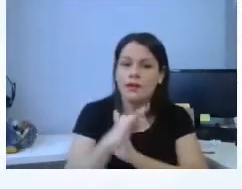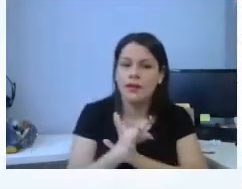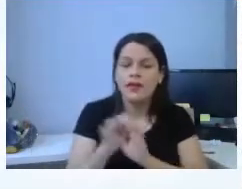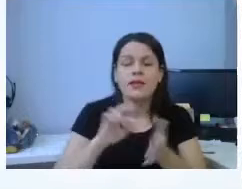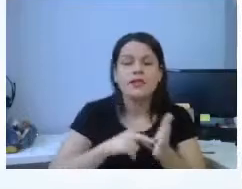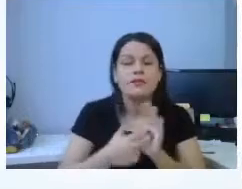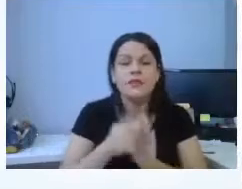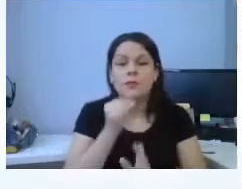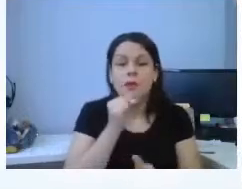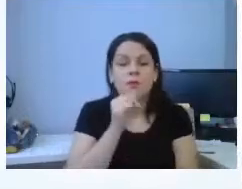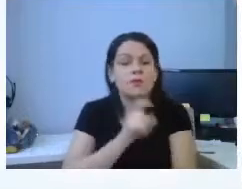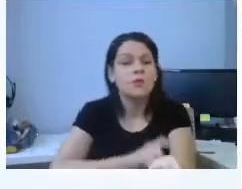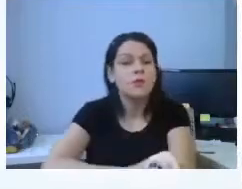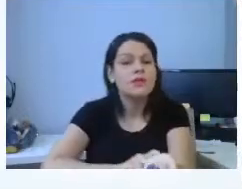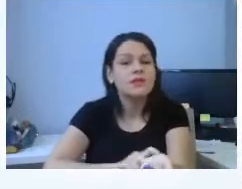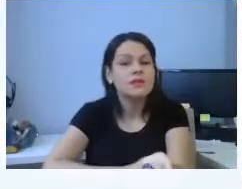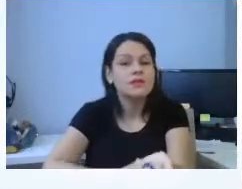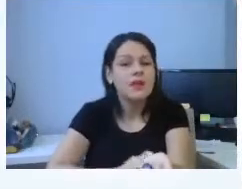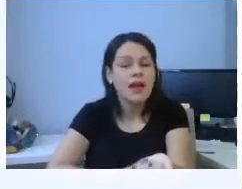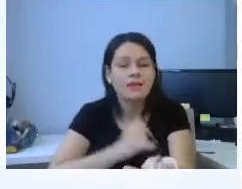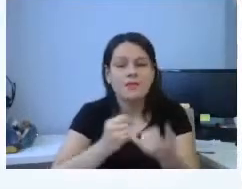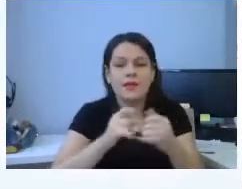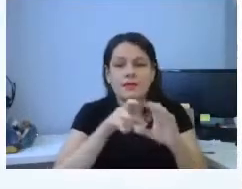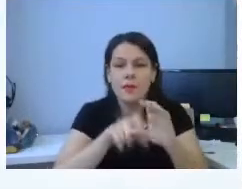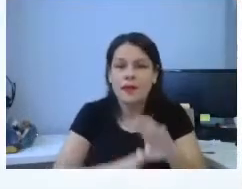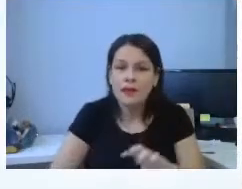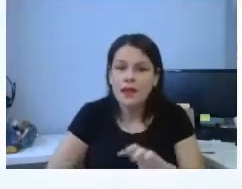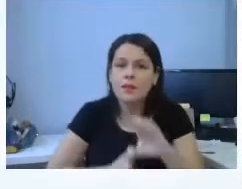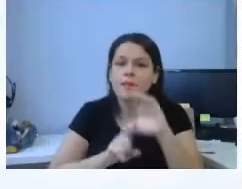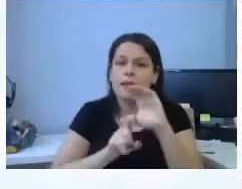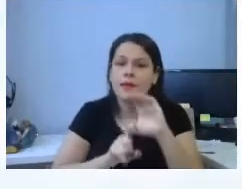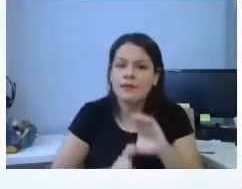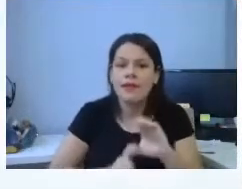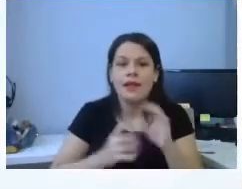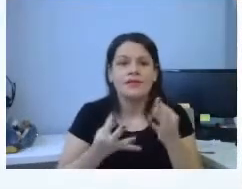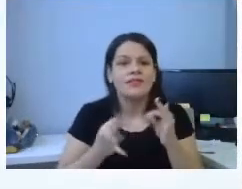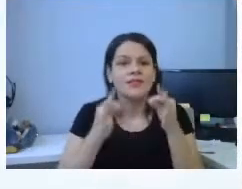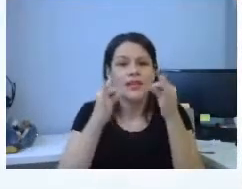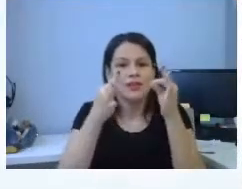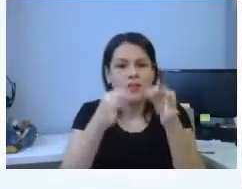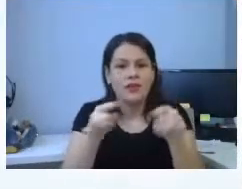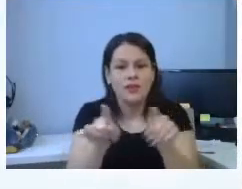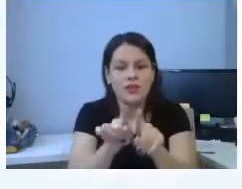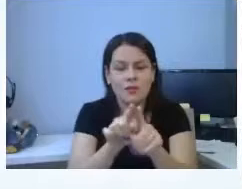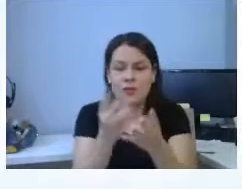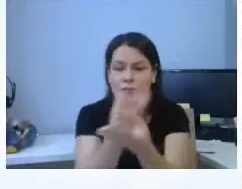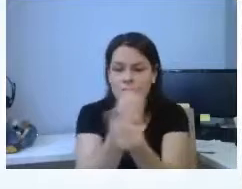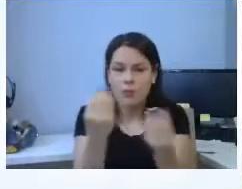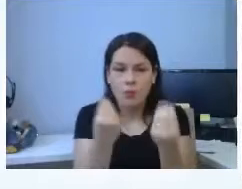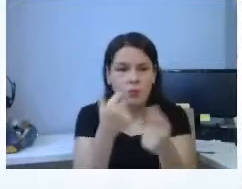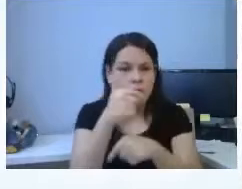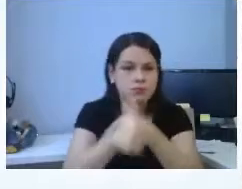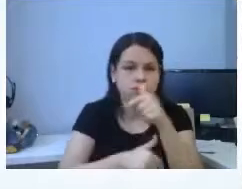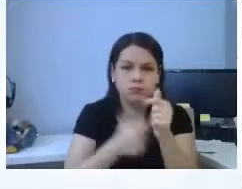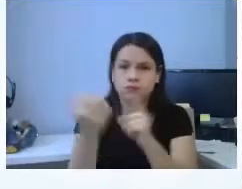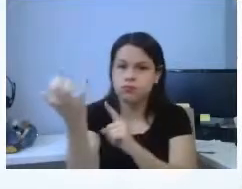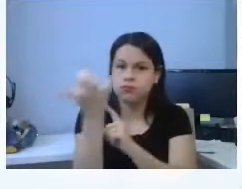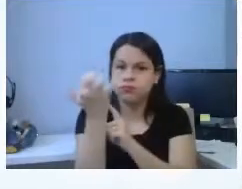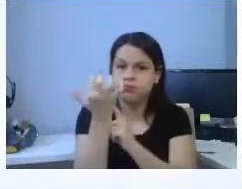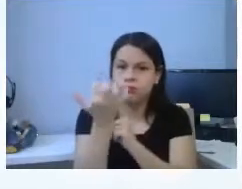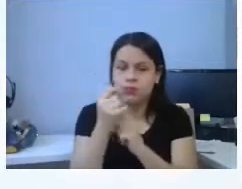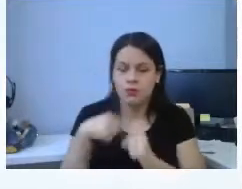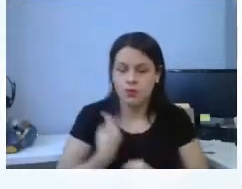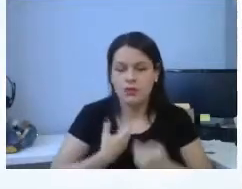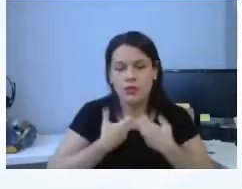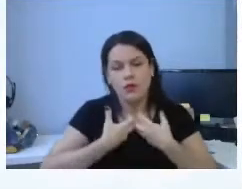por exemplo, né, que é essa dependência de tecnologia e da sobrecarga, né, que aumenta o